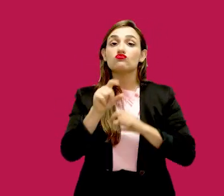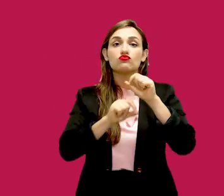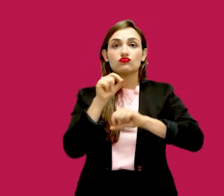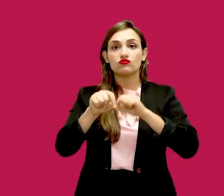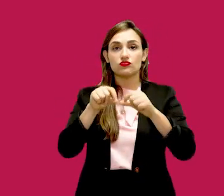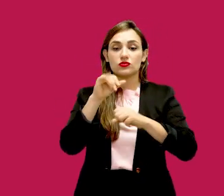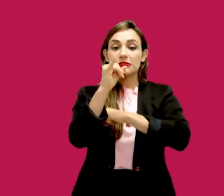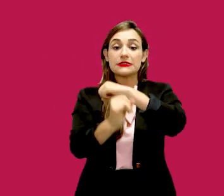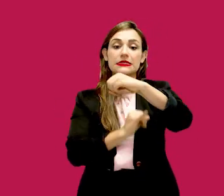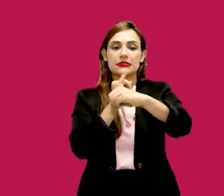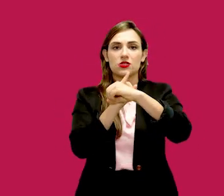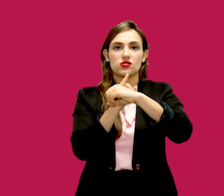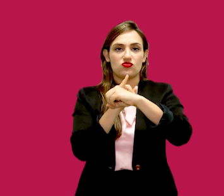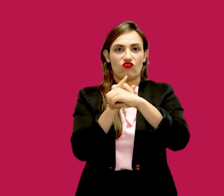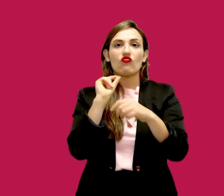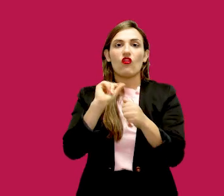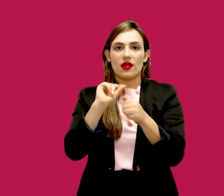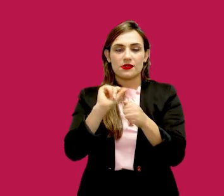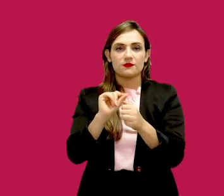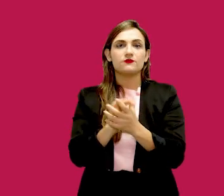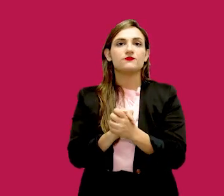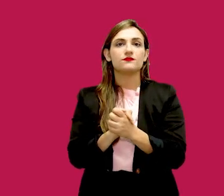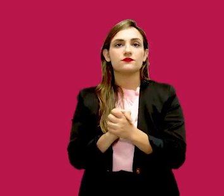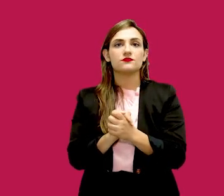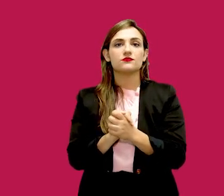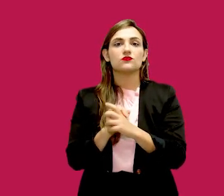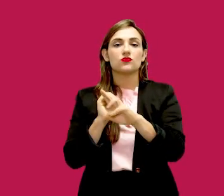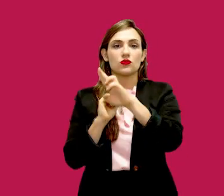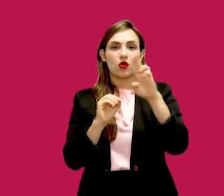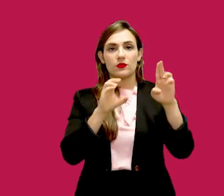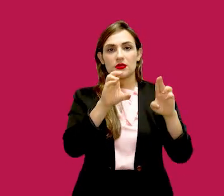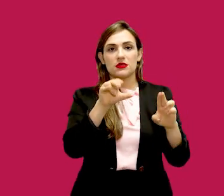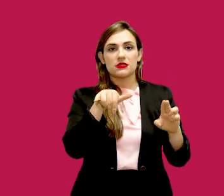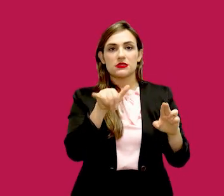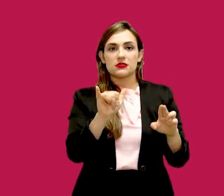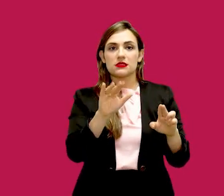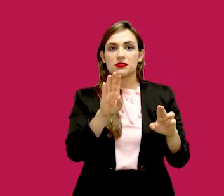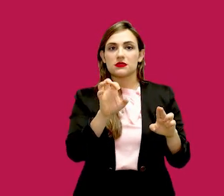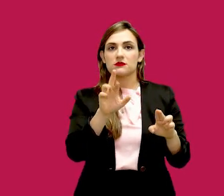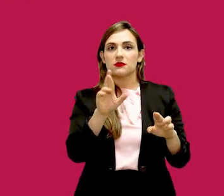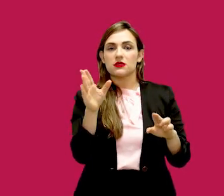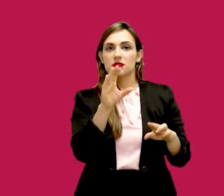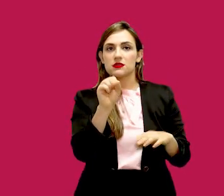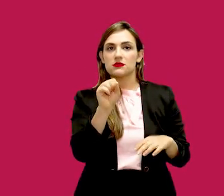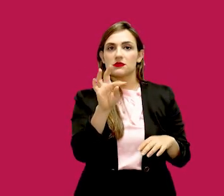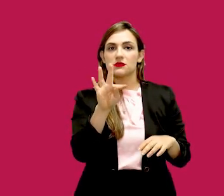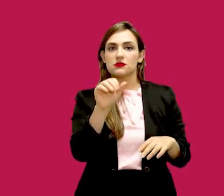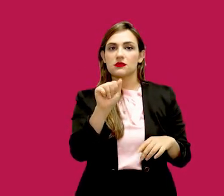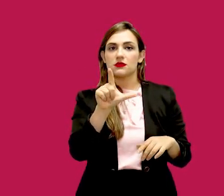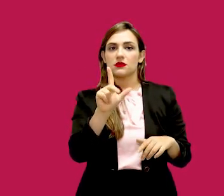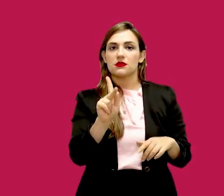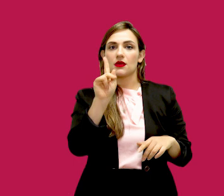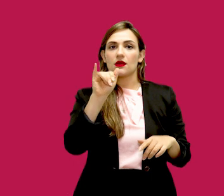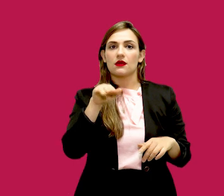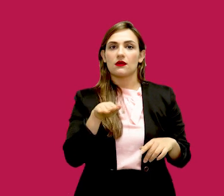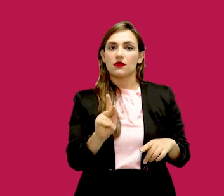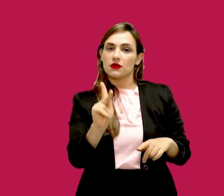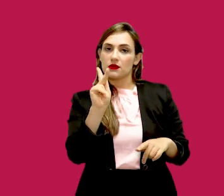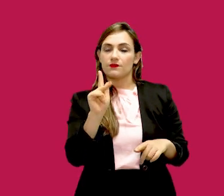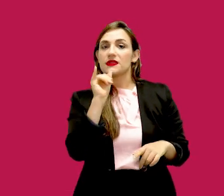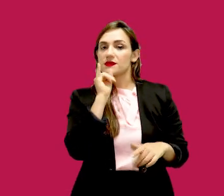internet, que as pessoas chamam de cyberstalking, né? Que é aquela situação em que o autor ele se utiliza da internet